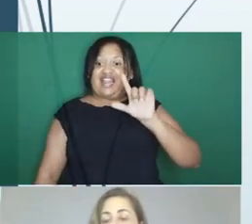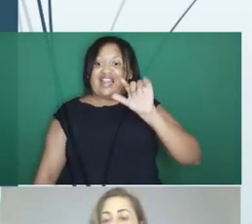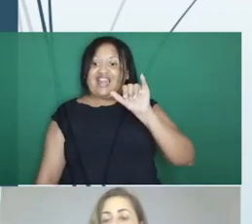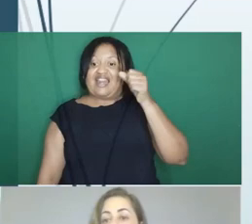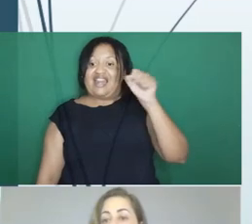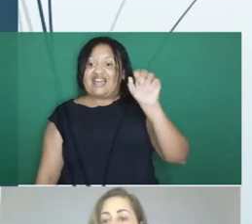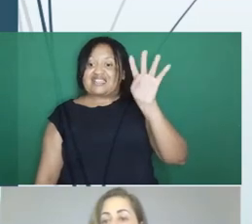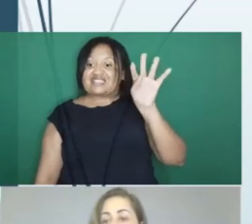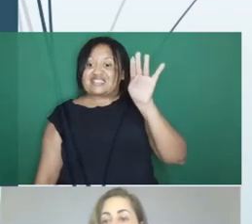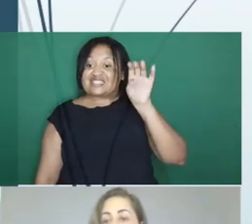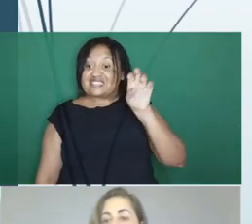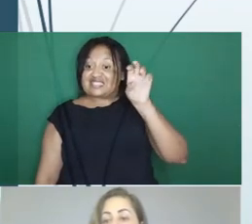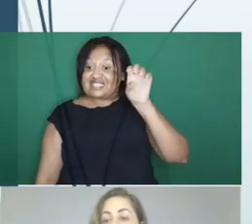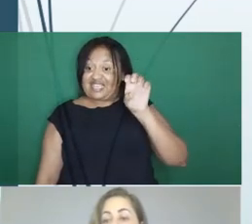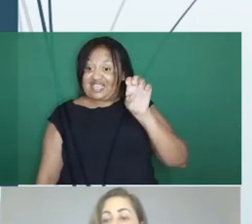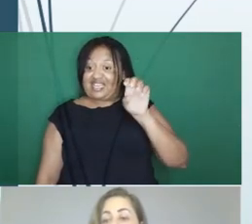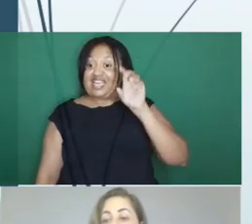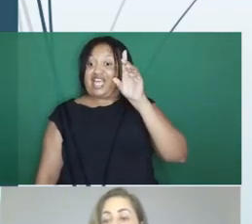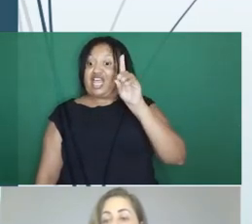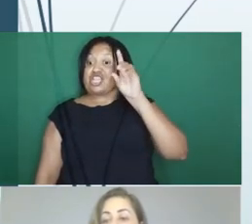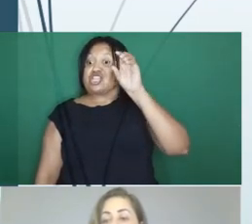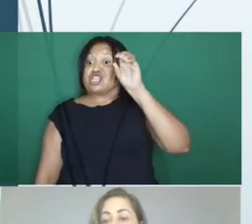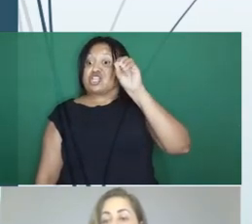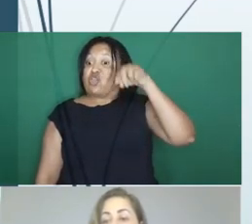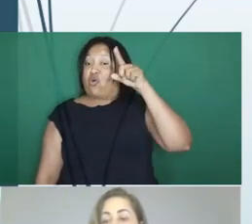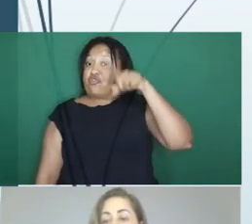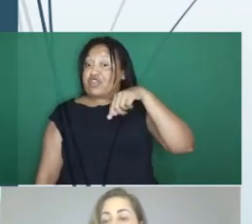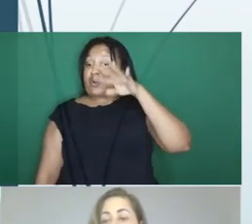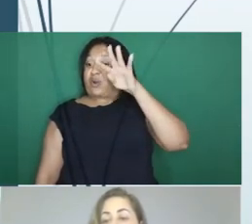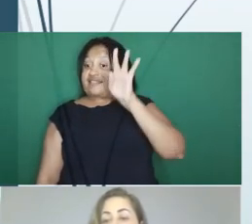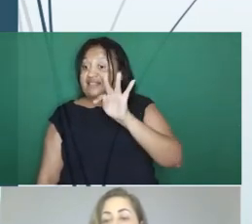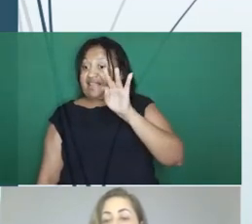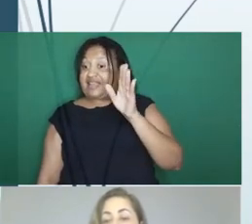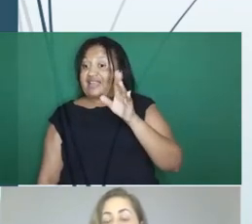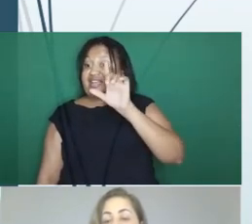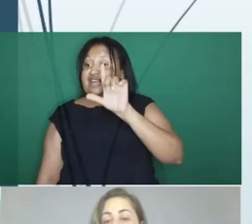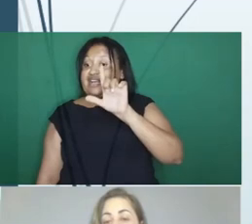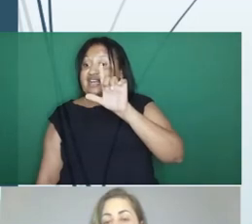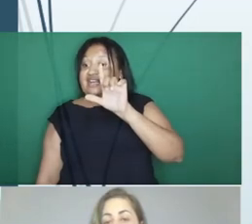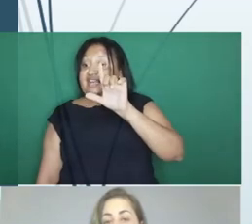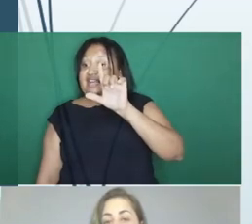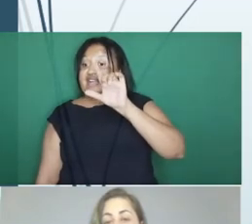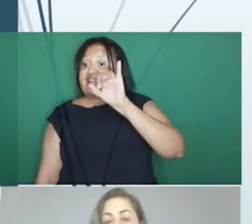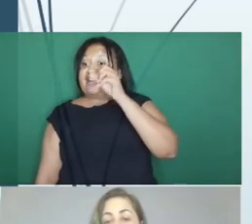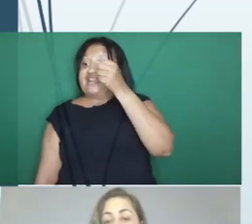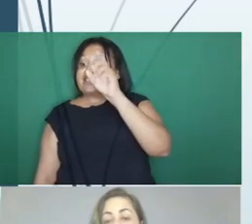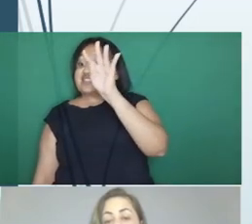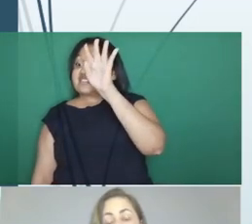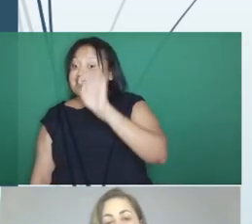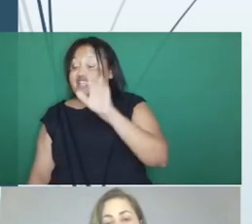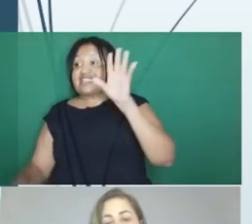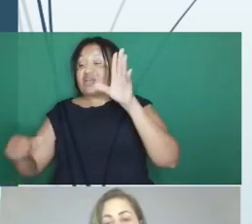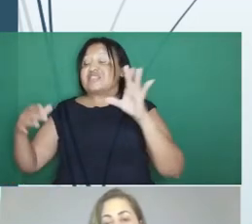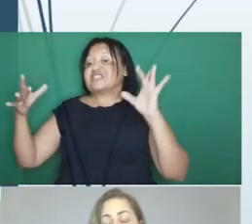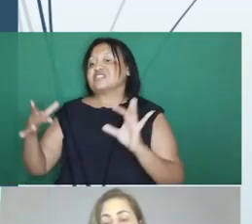escuta e o don't certo então tanto verbo right quanto verbo Listen ele